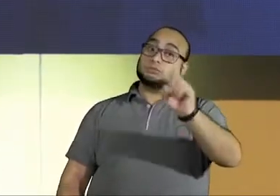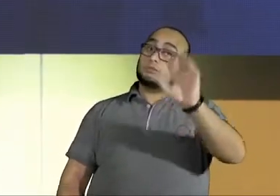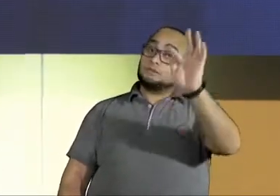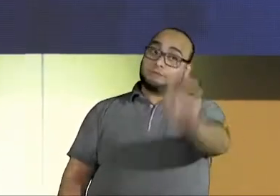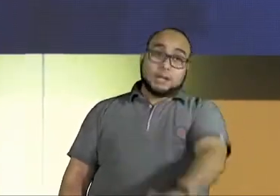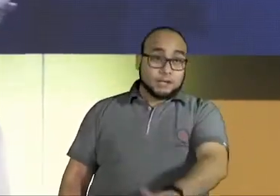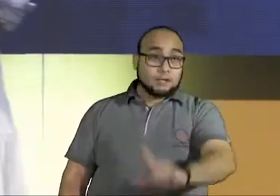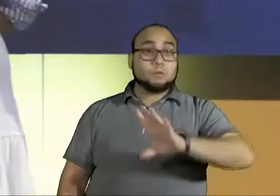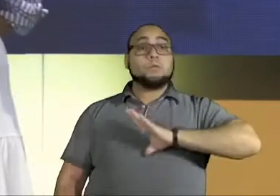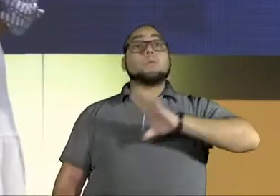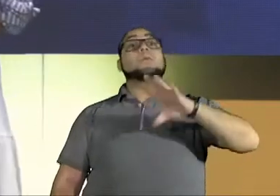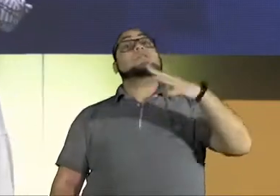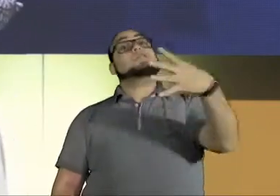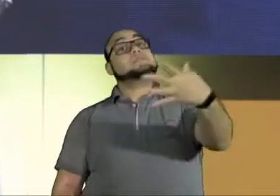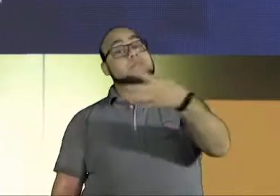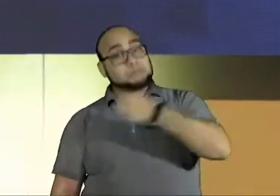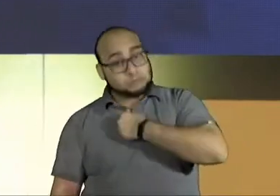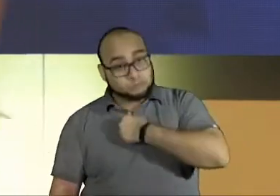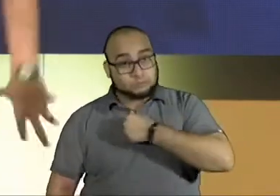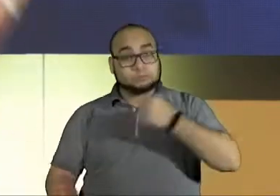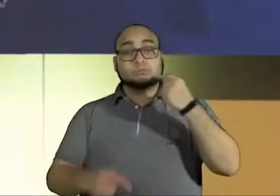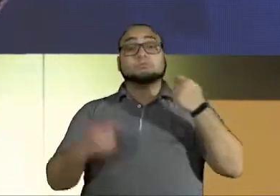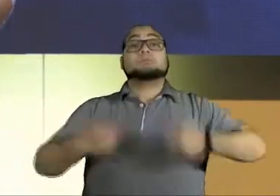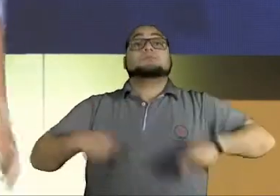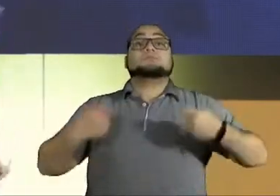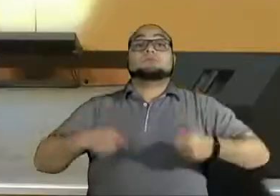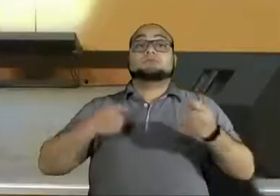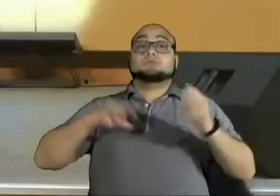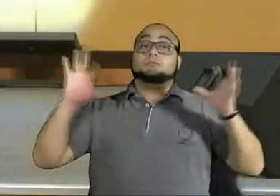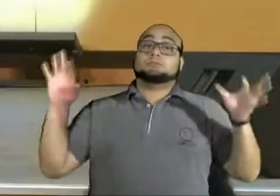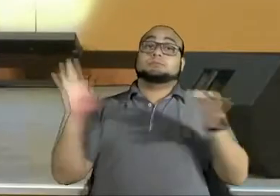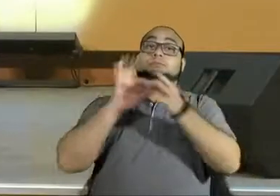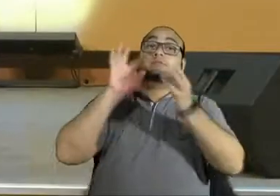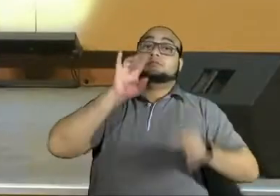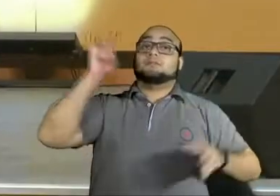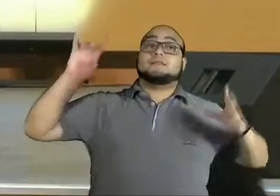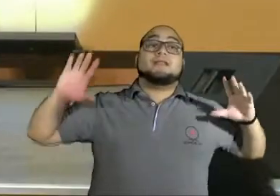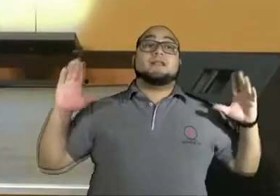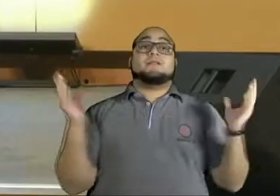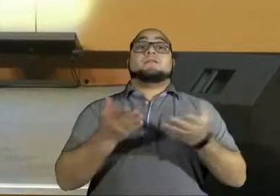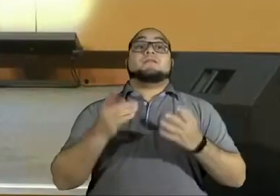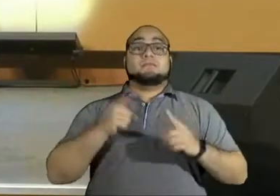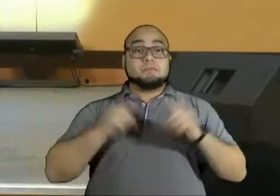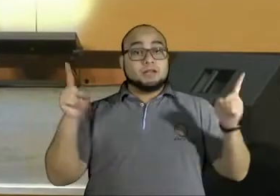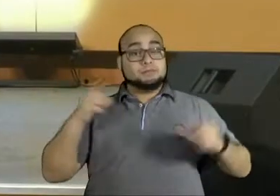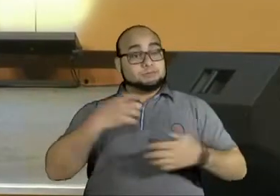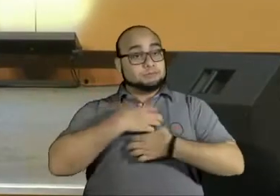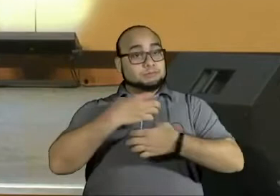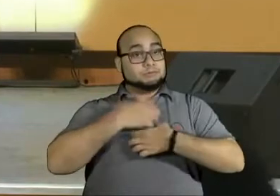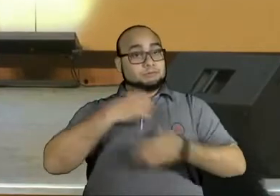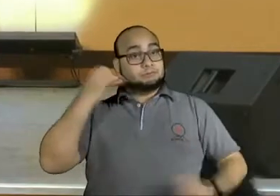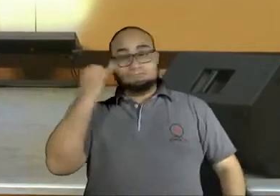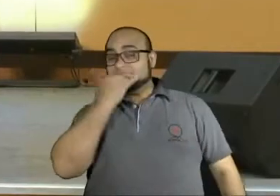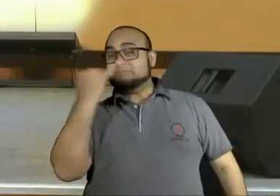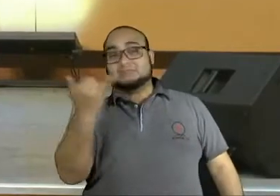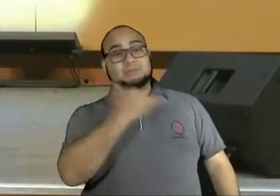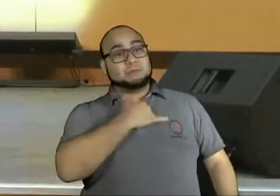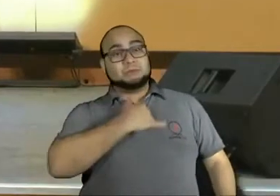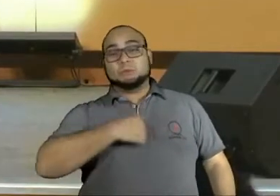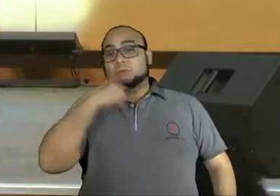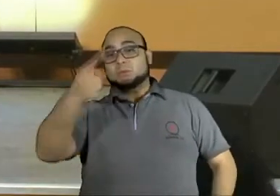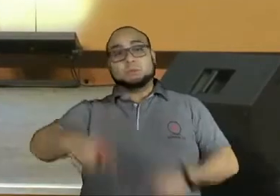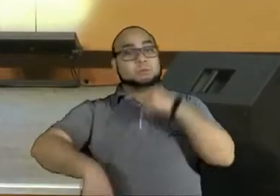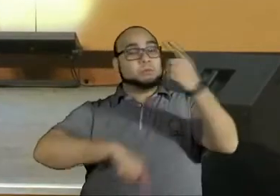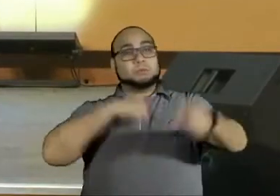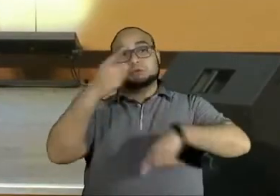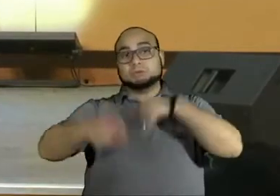Camila, eu preciso fazer uma aliança com Deus hoje, mas eu sinto que eu não consigo me perdoar. Não é sobre como você se sente, é sobre